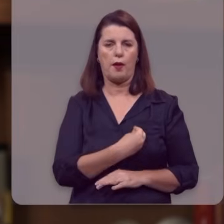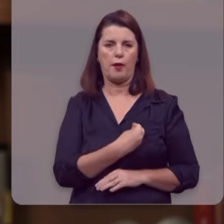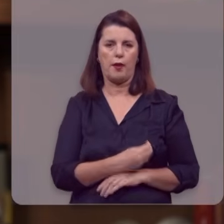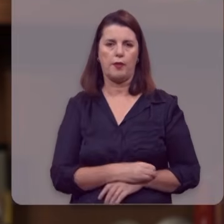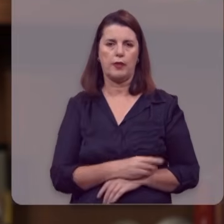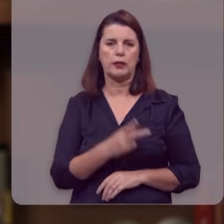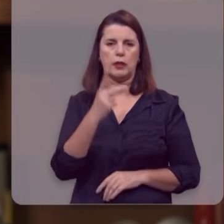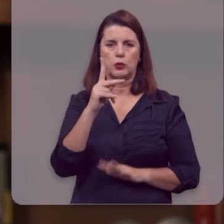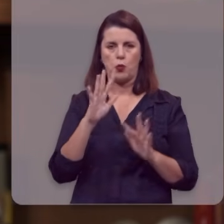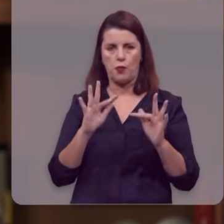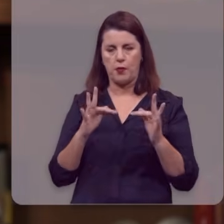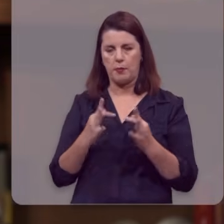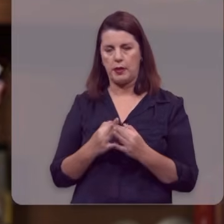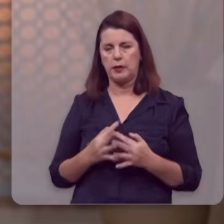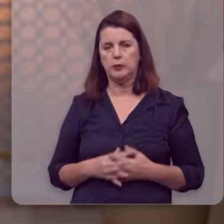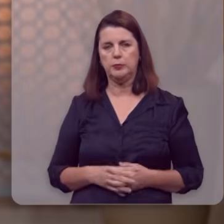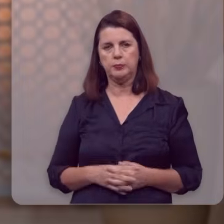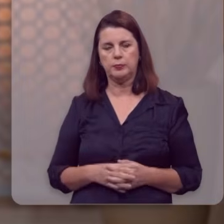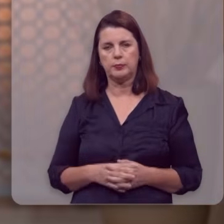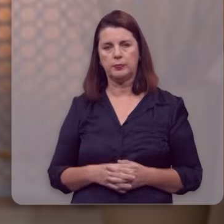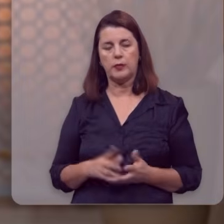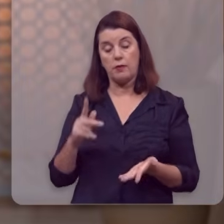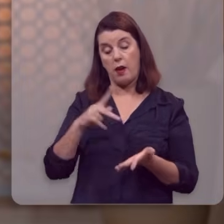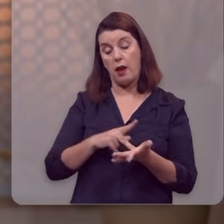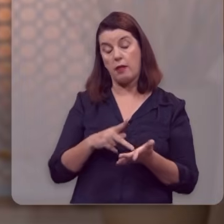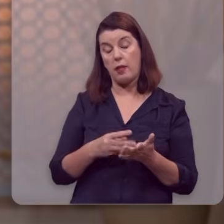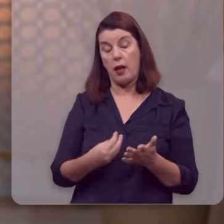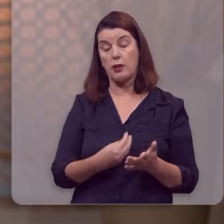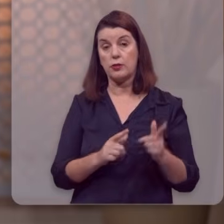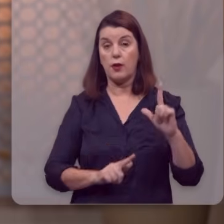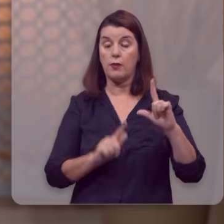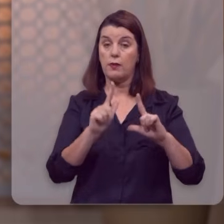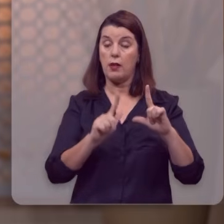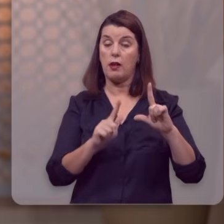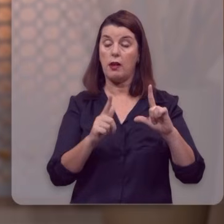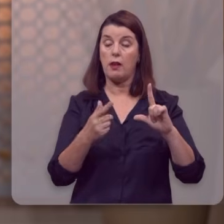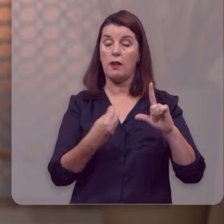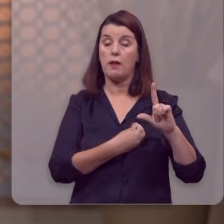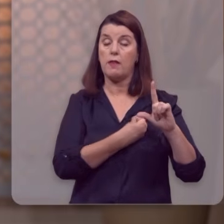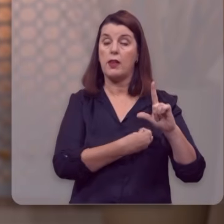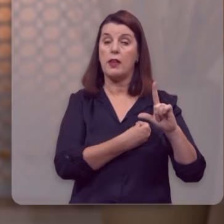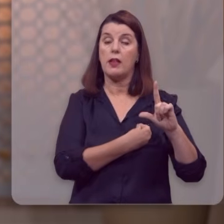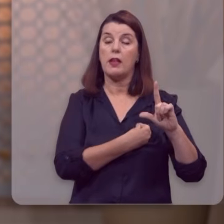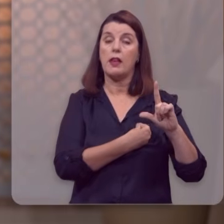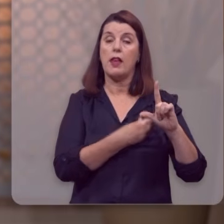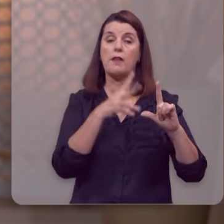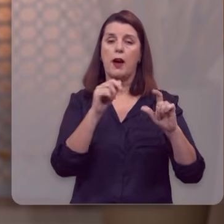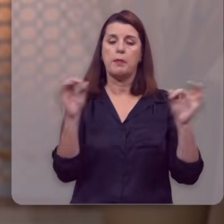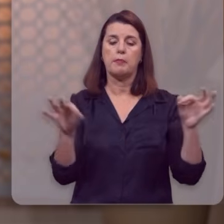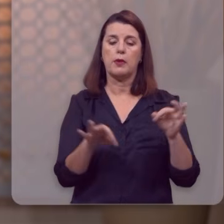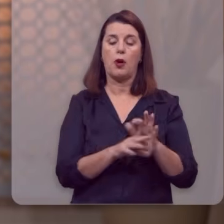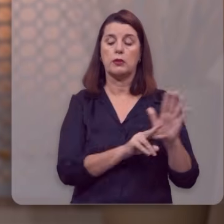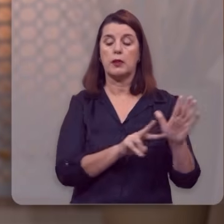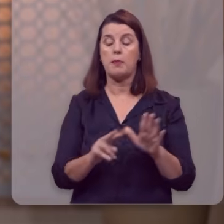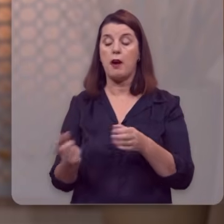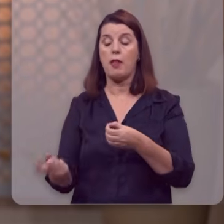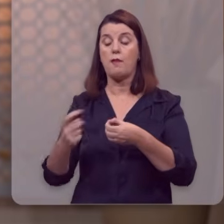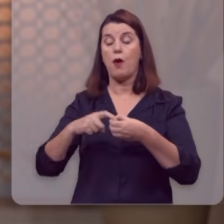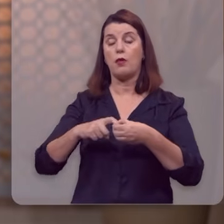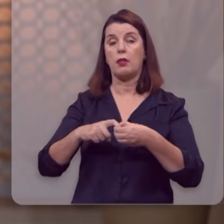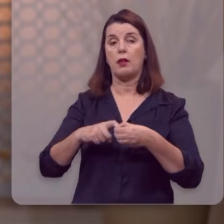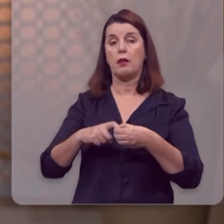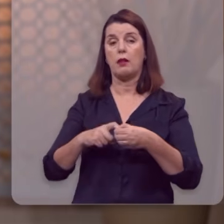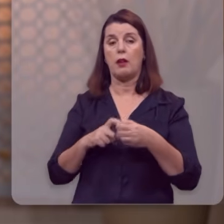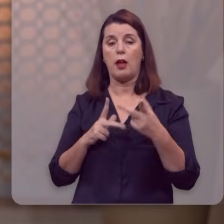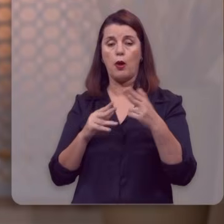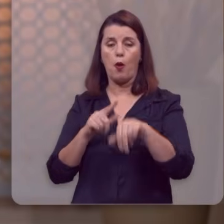vida e a sua família. O Verdade e Vida vai ficando por aqui, mas na semana que vem nós estaremos de